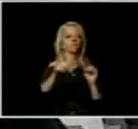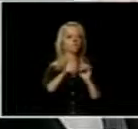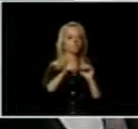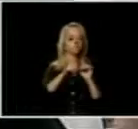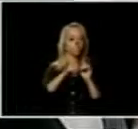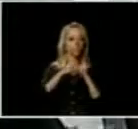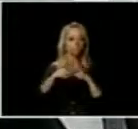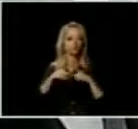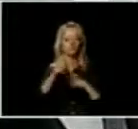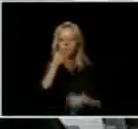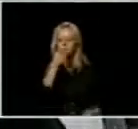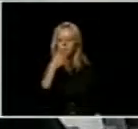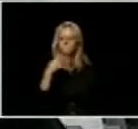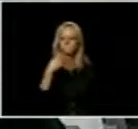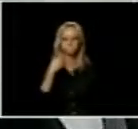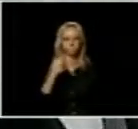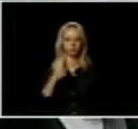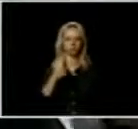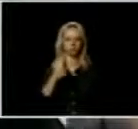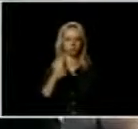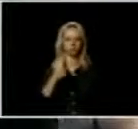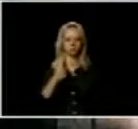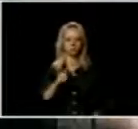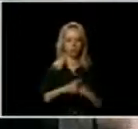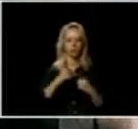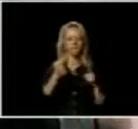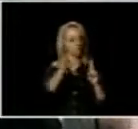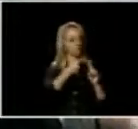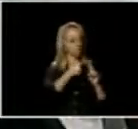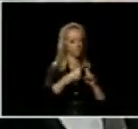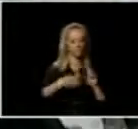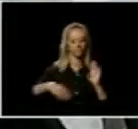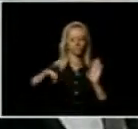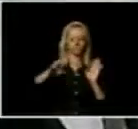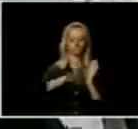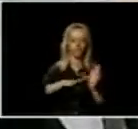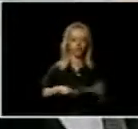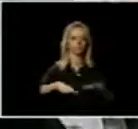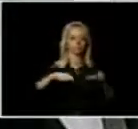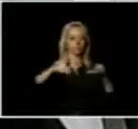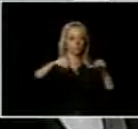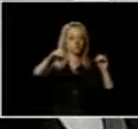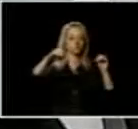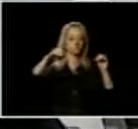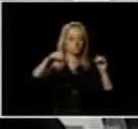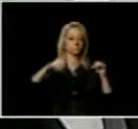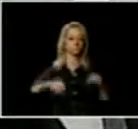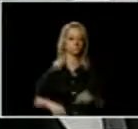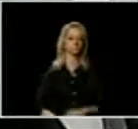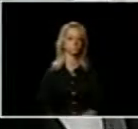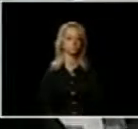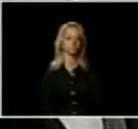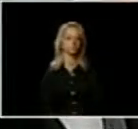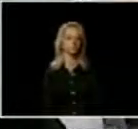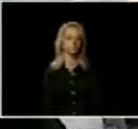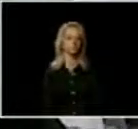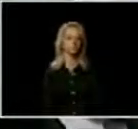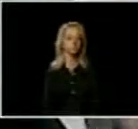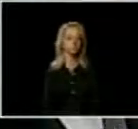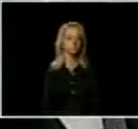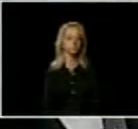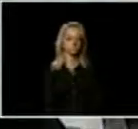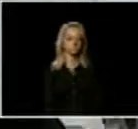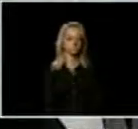primeira coisa, venha na Câmara Municipal se apresentar aos vereadores, respeitar a população,